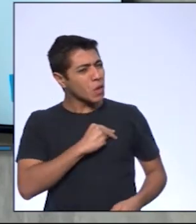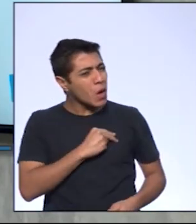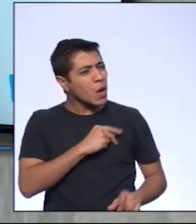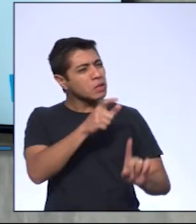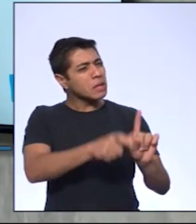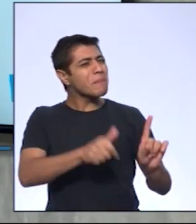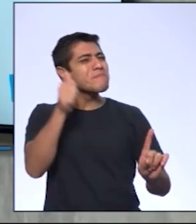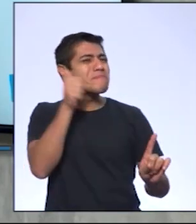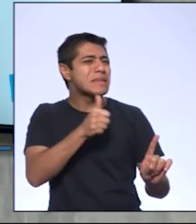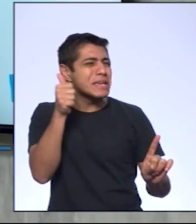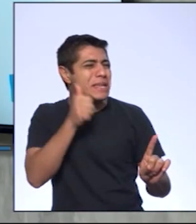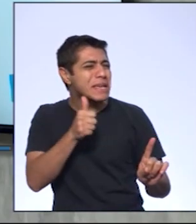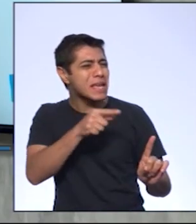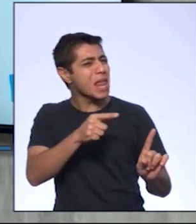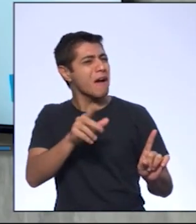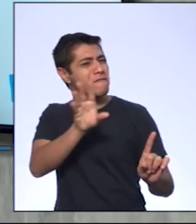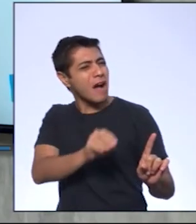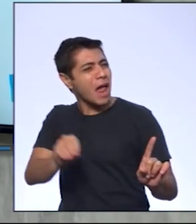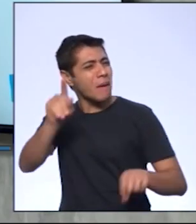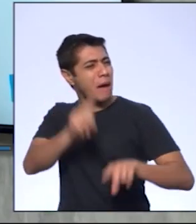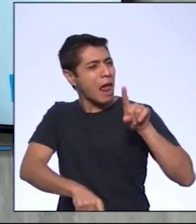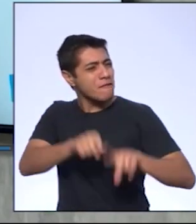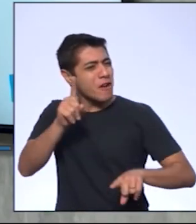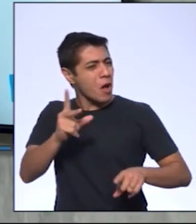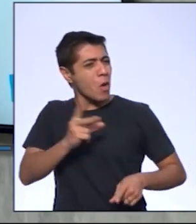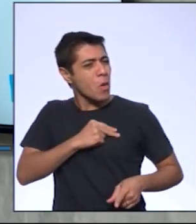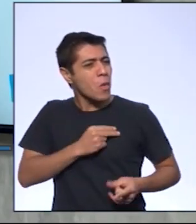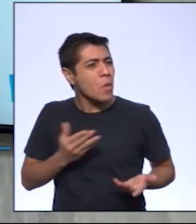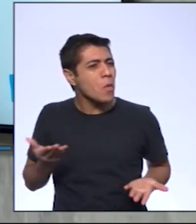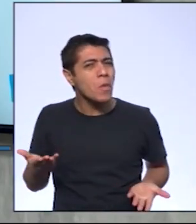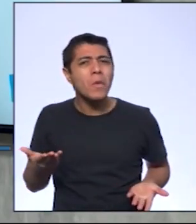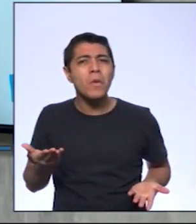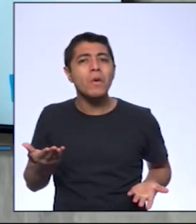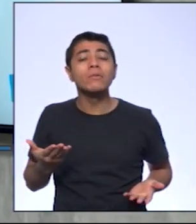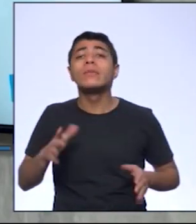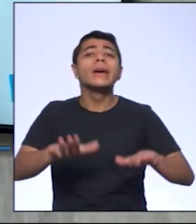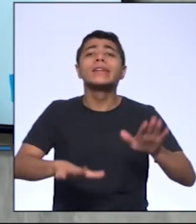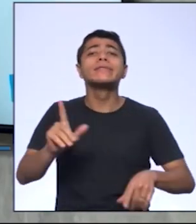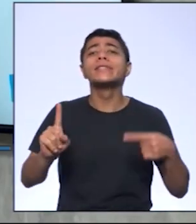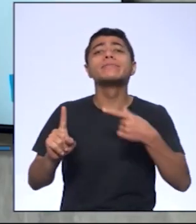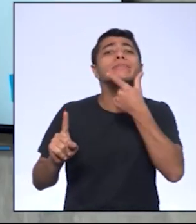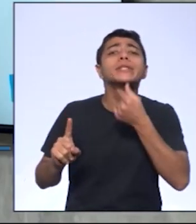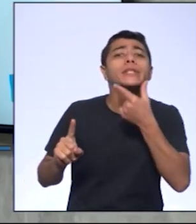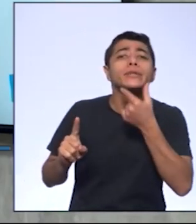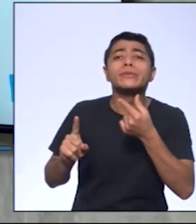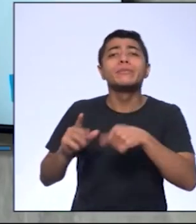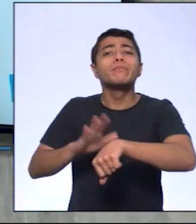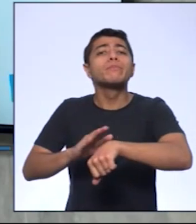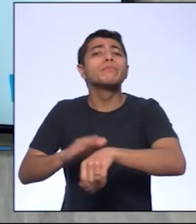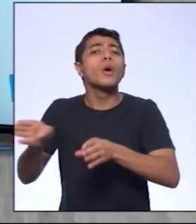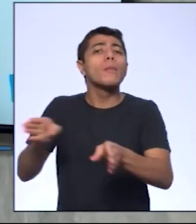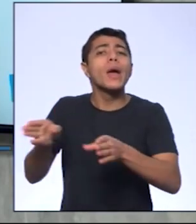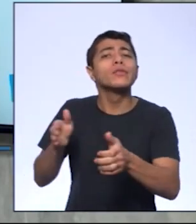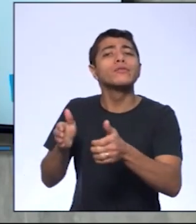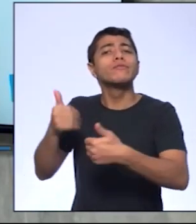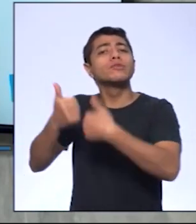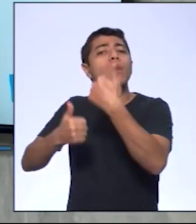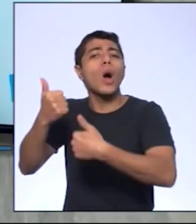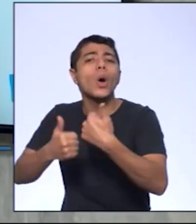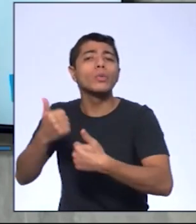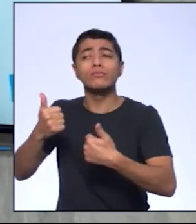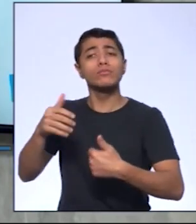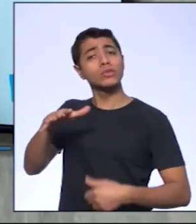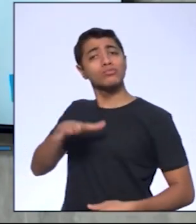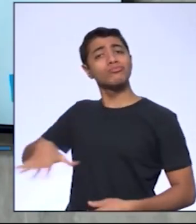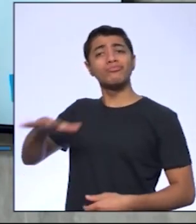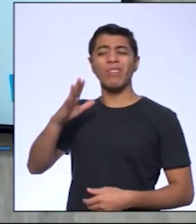falando palavrão. E talvez o menino, no momento ali de um jogo de futebol, é esperado que ele tenha essa linguagem